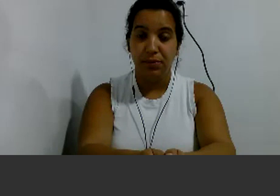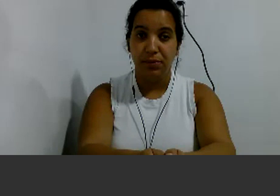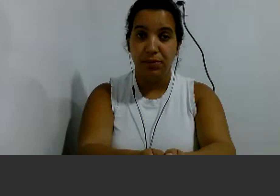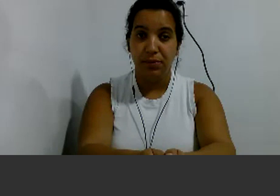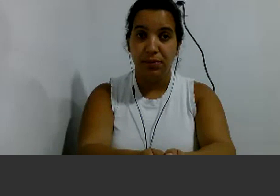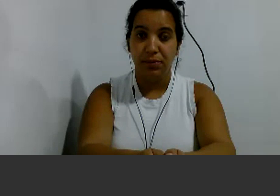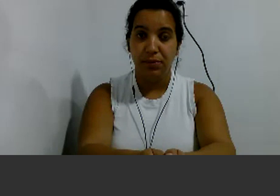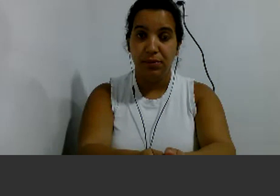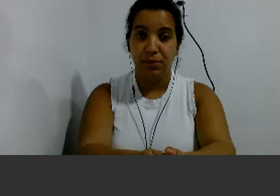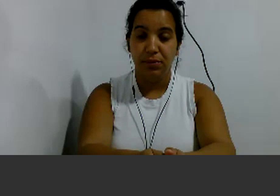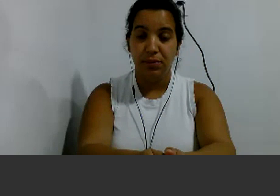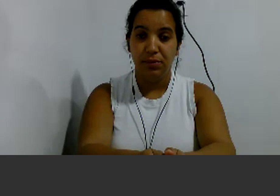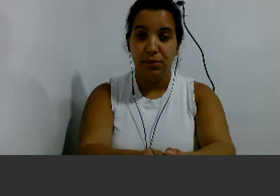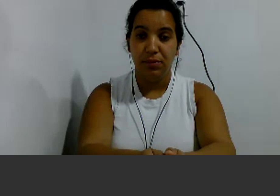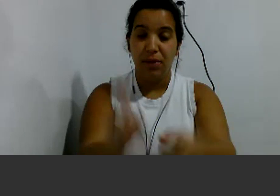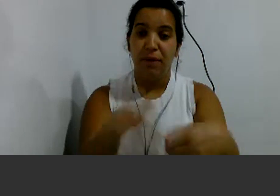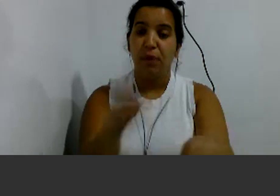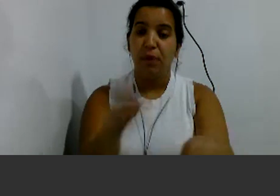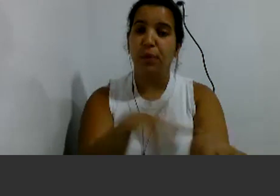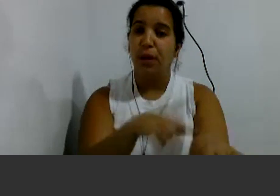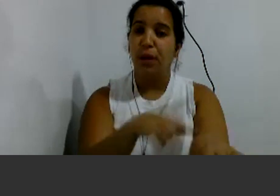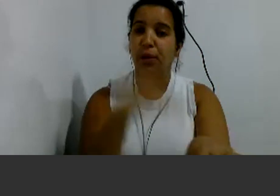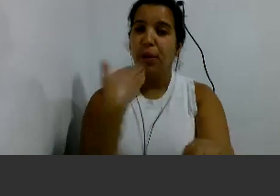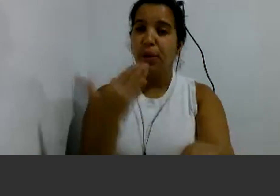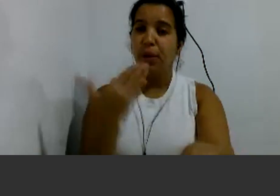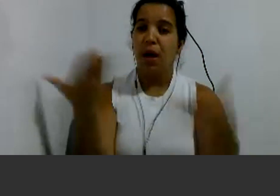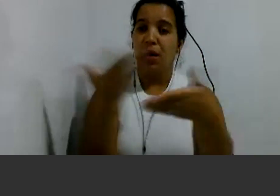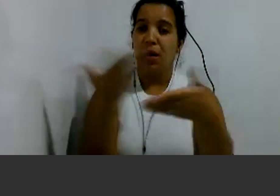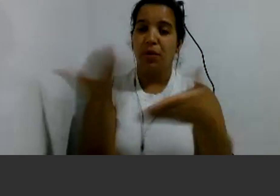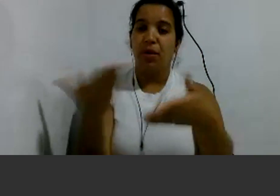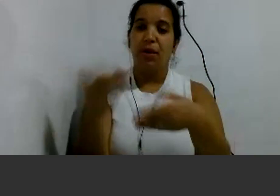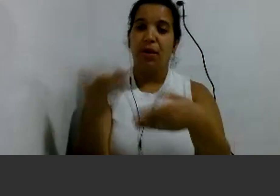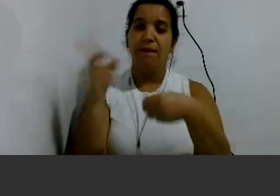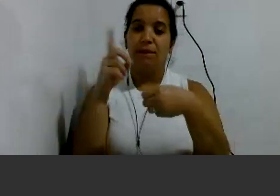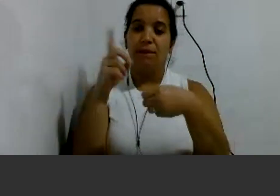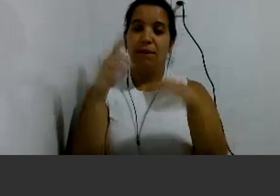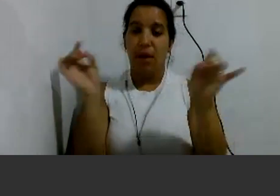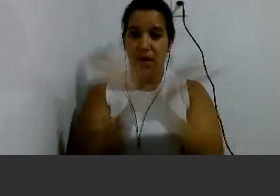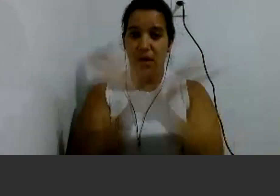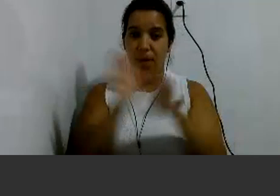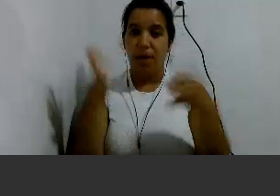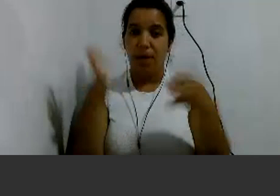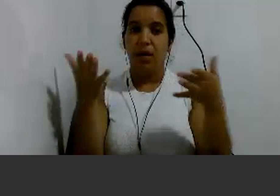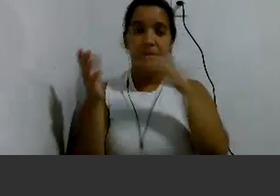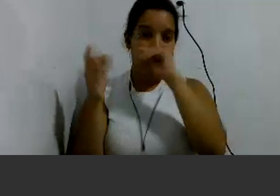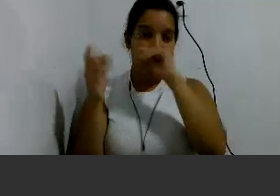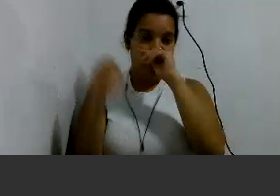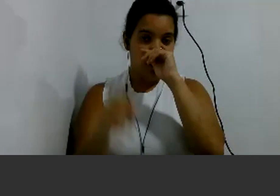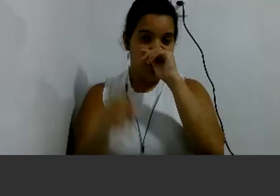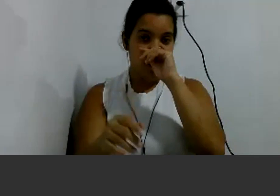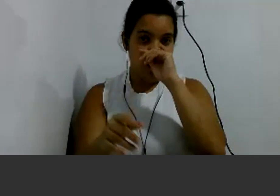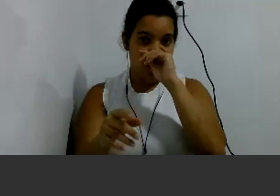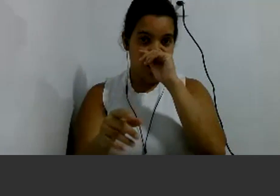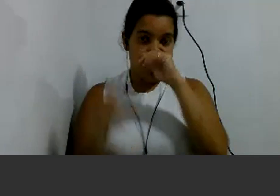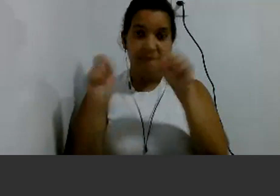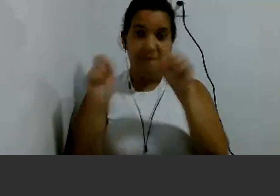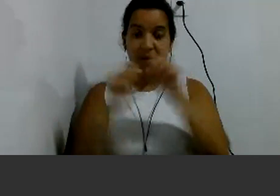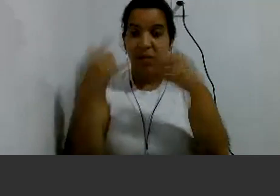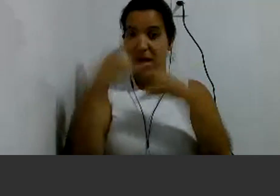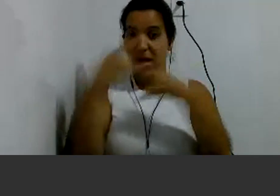Certo. Aí volta quantas horas? aí agora a gente vai encerrar e a gente vai fazer a